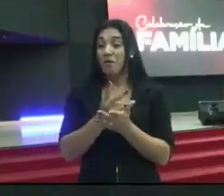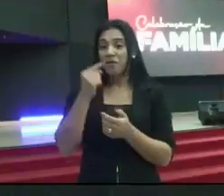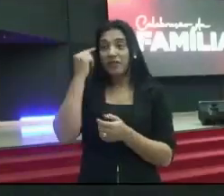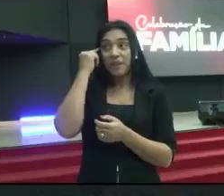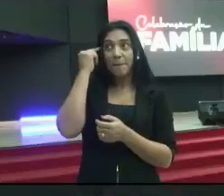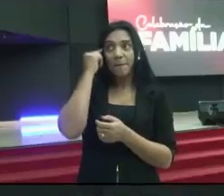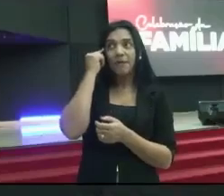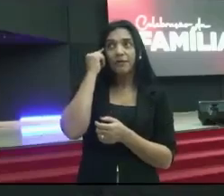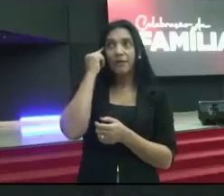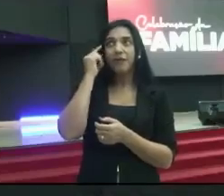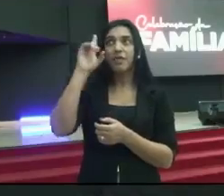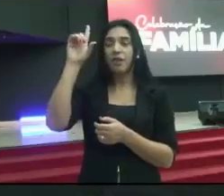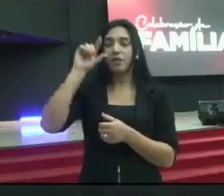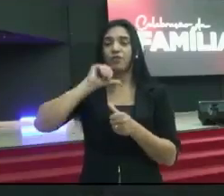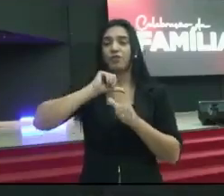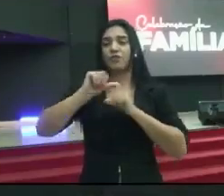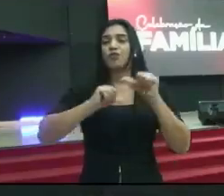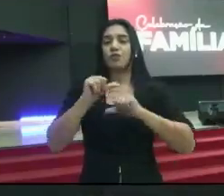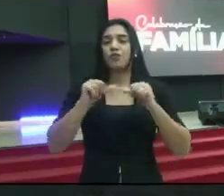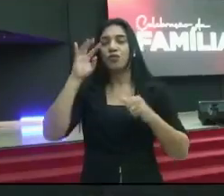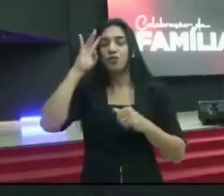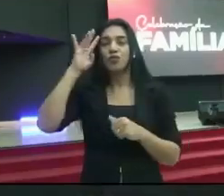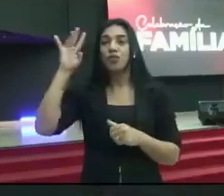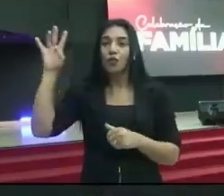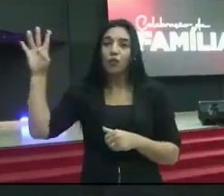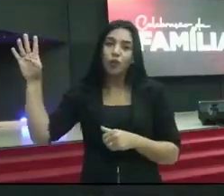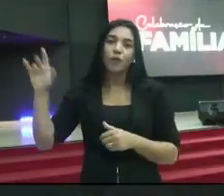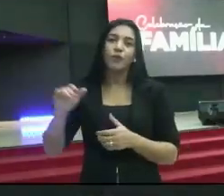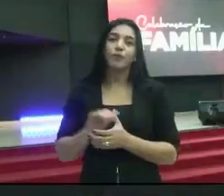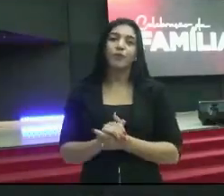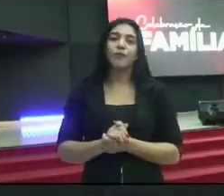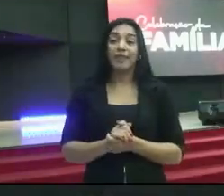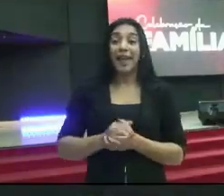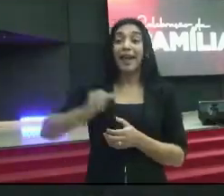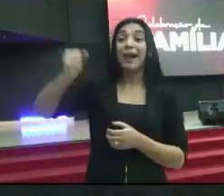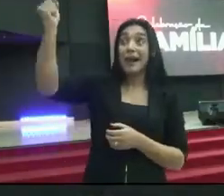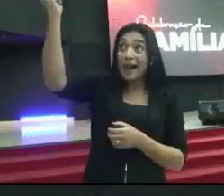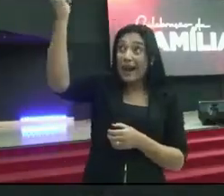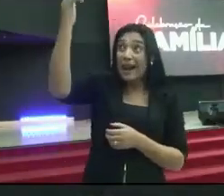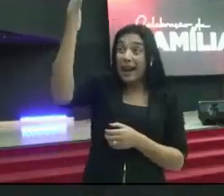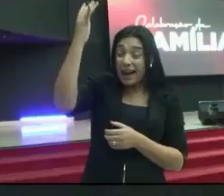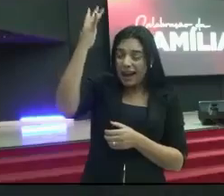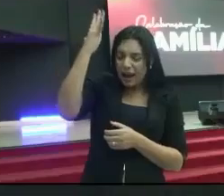Como Deus reconstrói sonhos. A graça